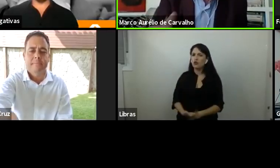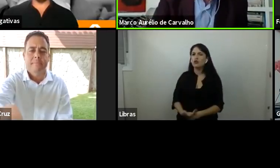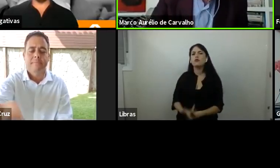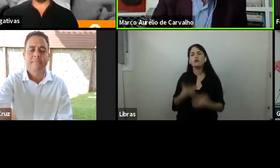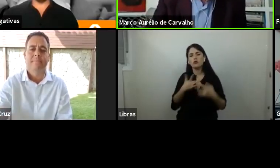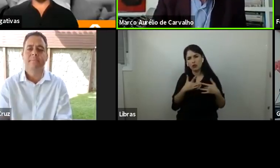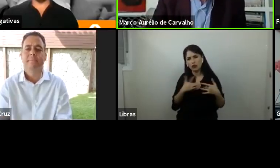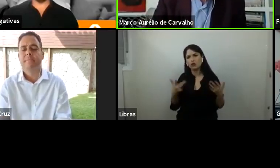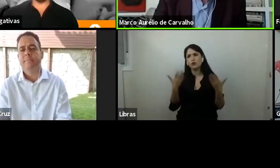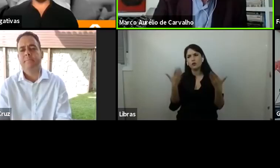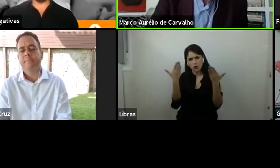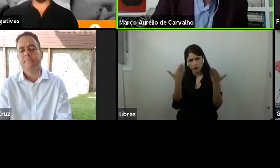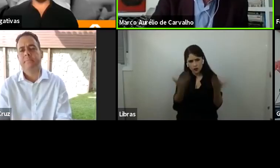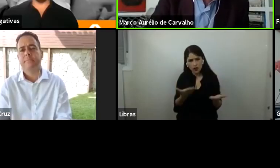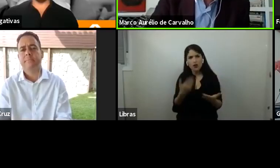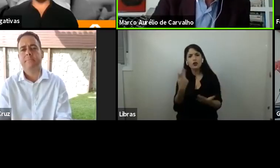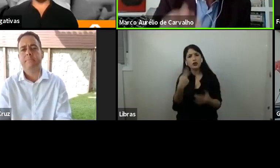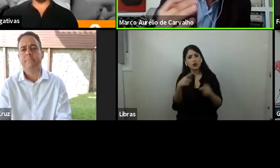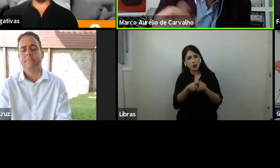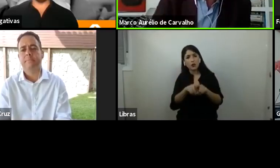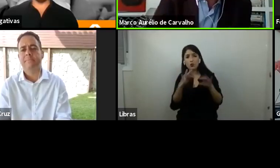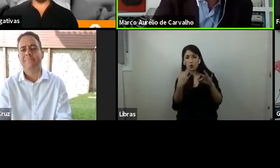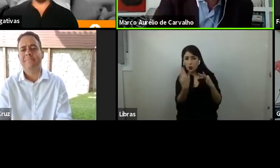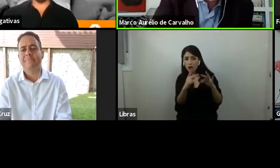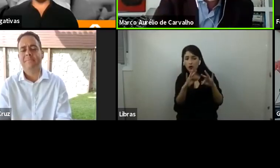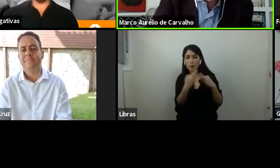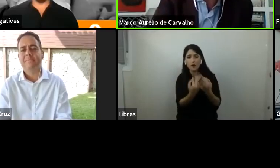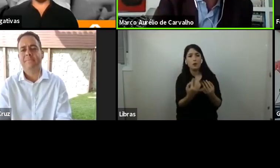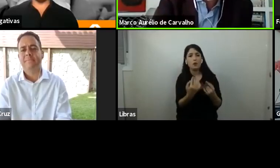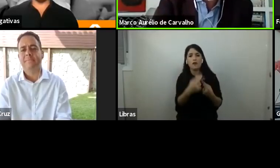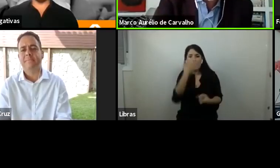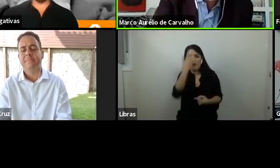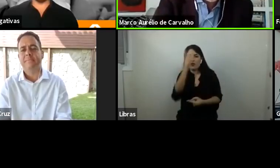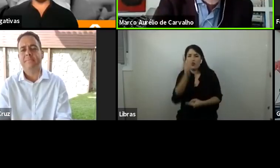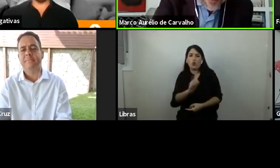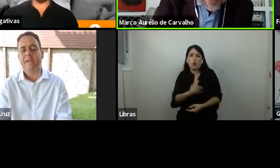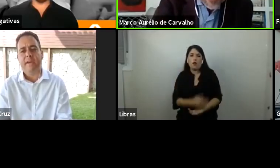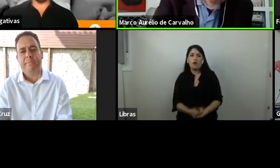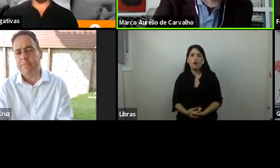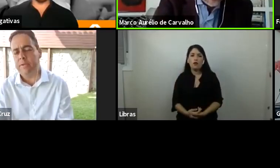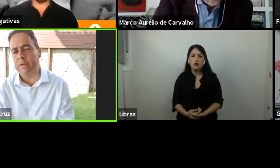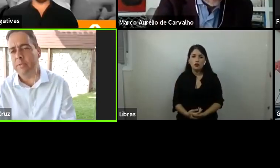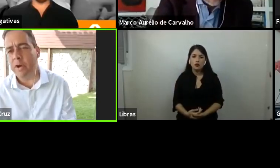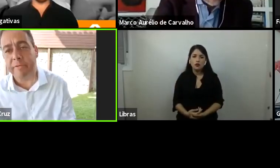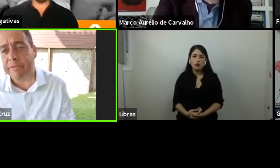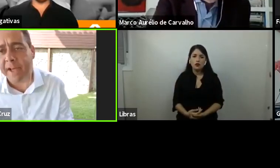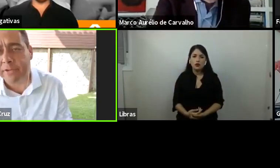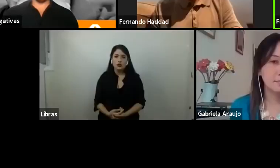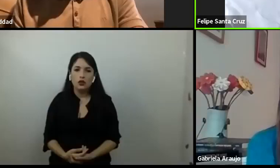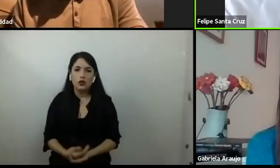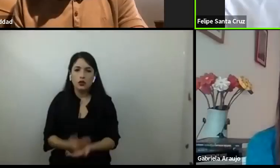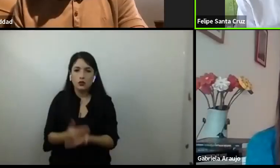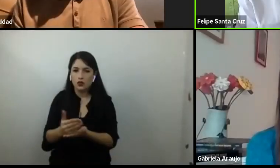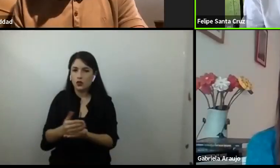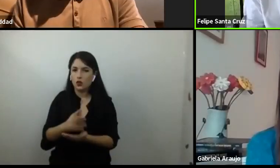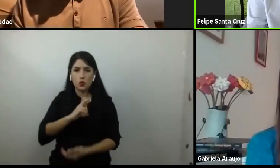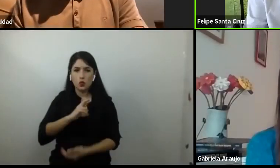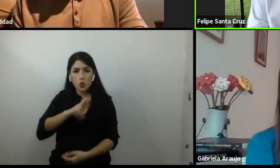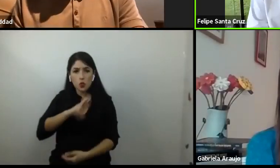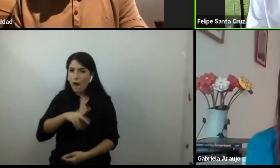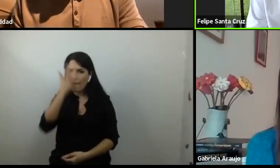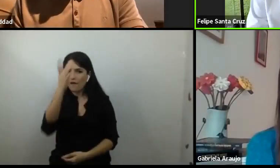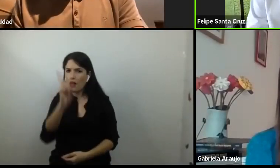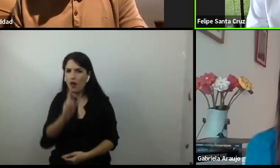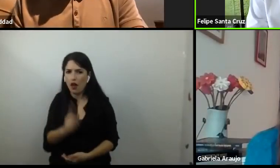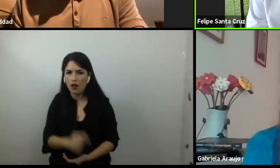e à sua família, porque realmente não deve ter sido fácil. Então, por favor, começa contigo. Não é fácil. Eu